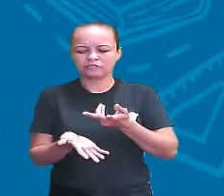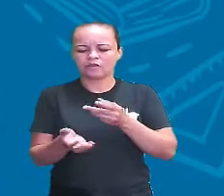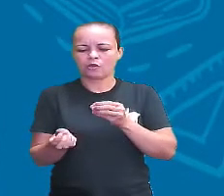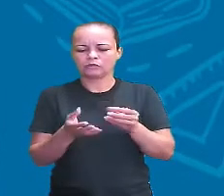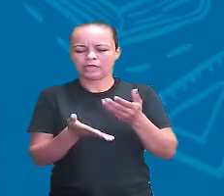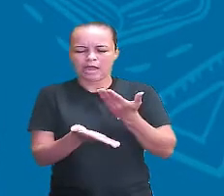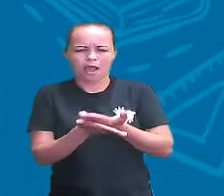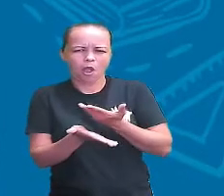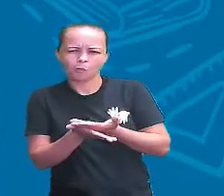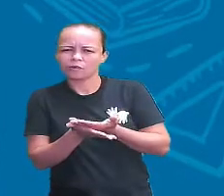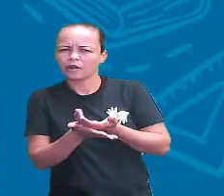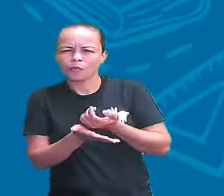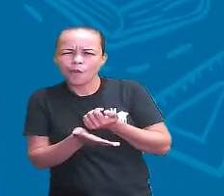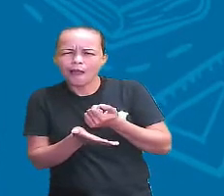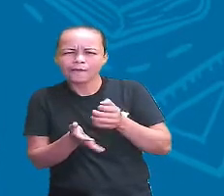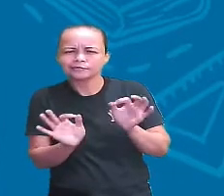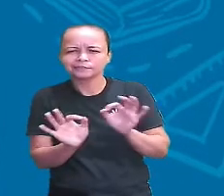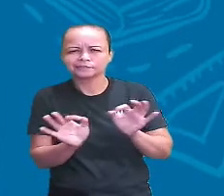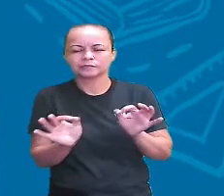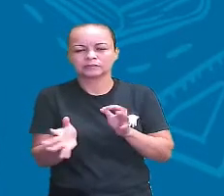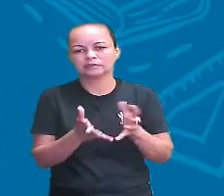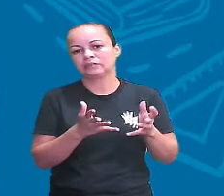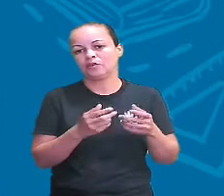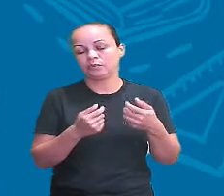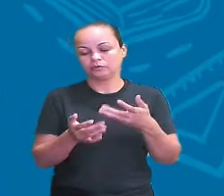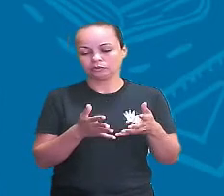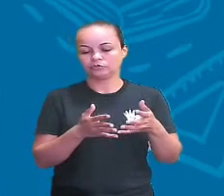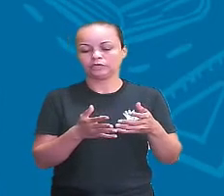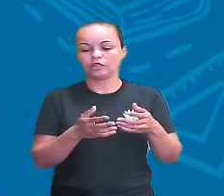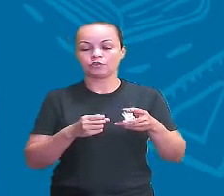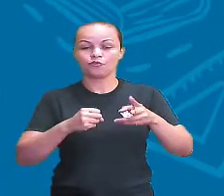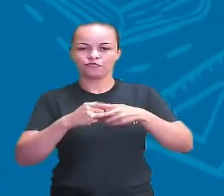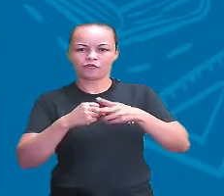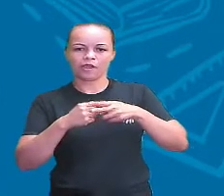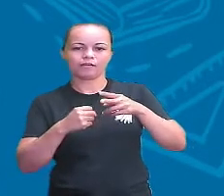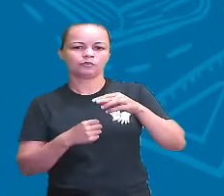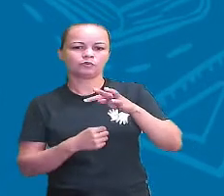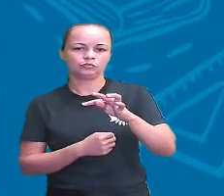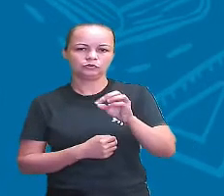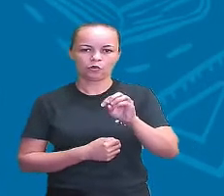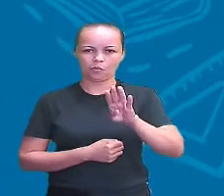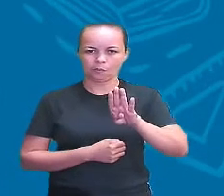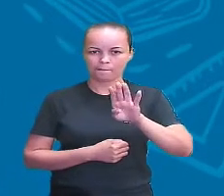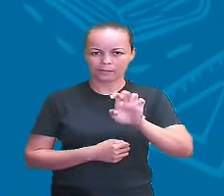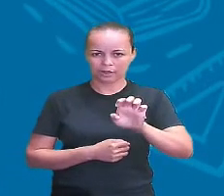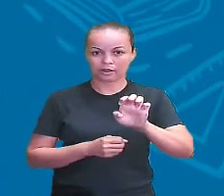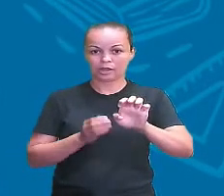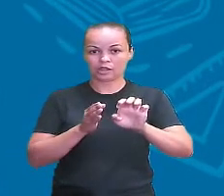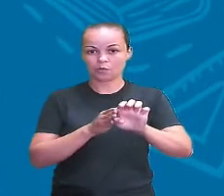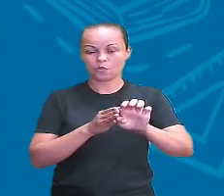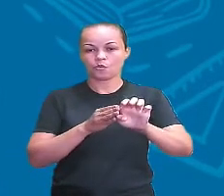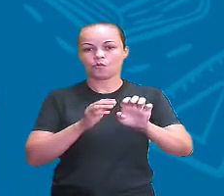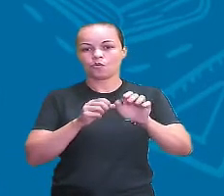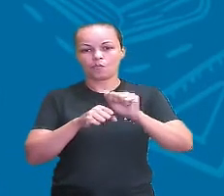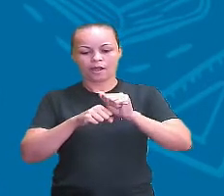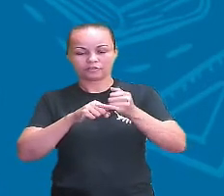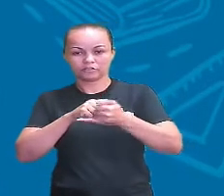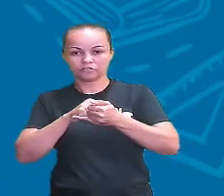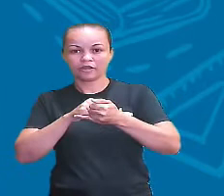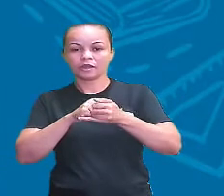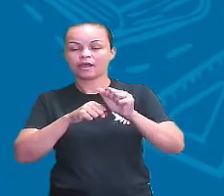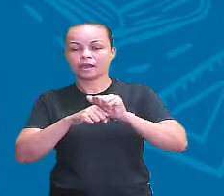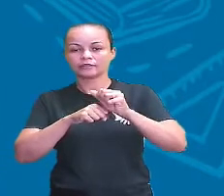um verbo to be. E quando tem um verbo to be, o advérbio vai ficar sempre o quê? Após eles, tá? Então,